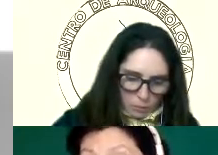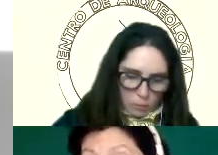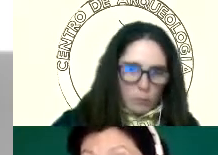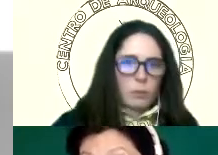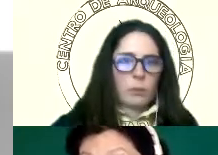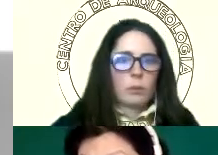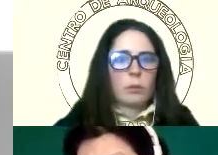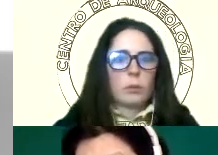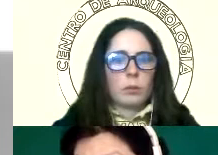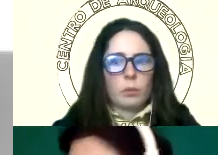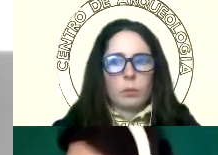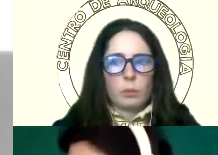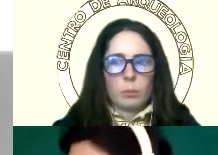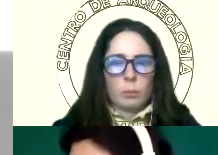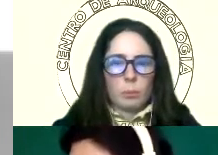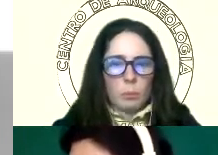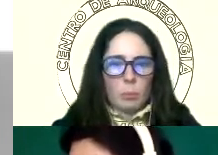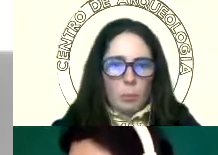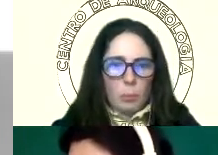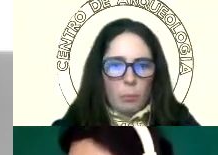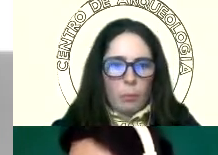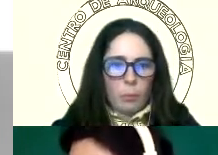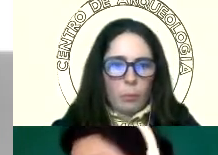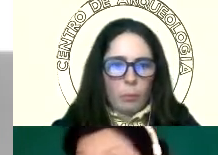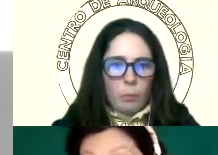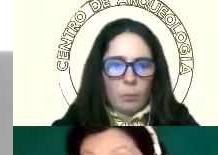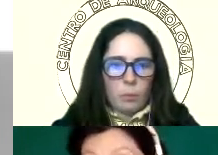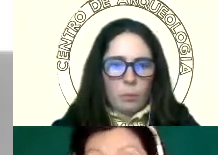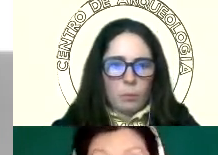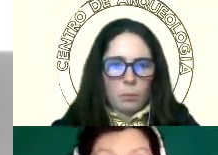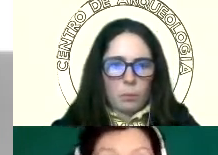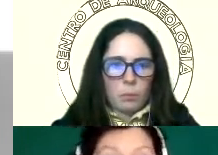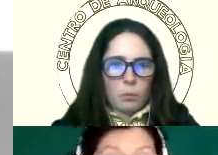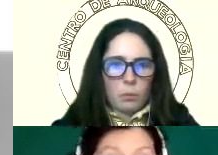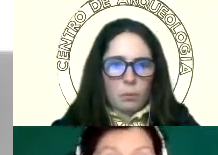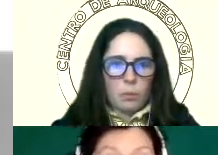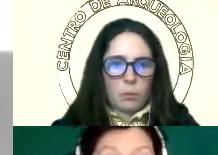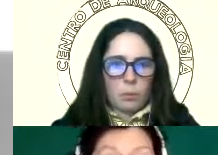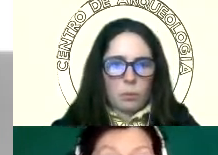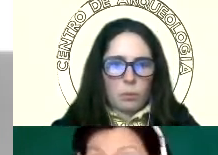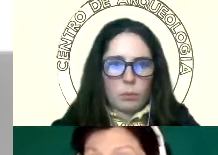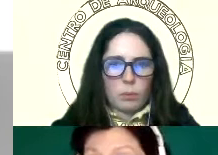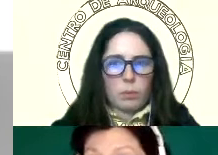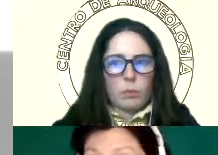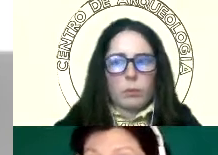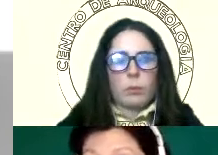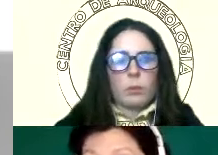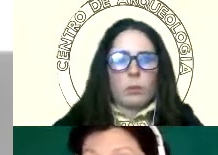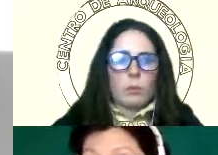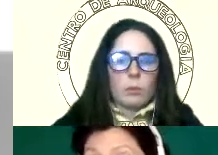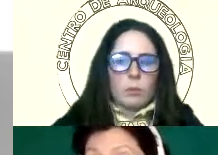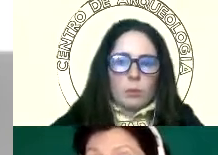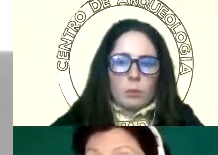Câmara Municipal de Almada, que, enfim, de uma maneira